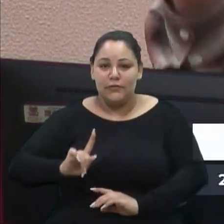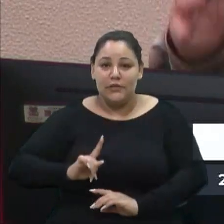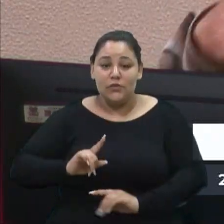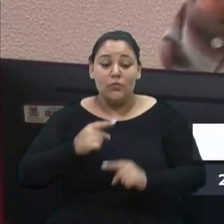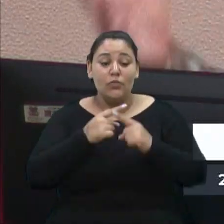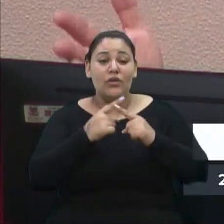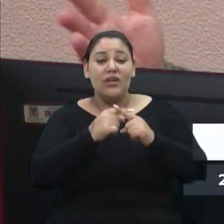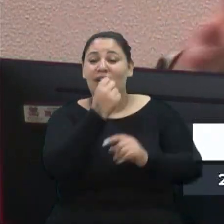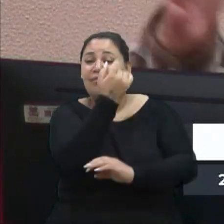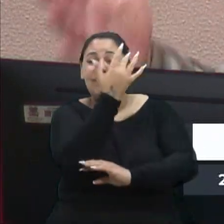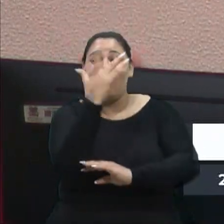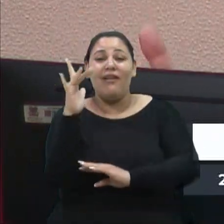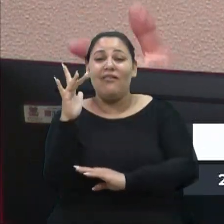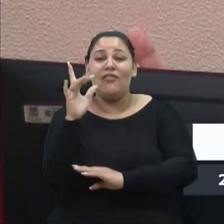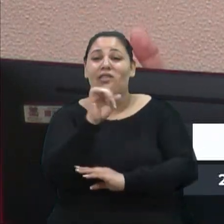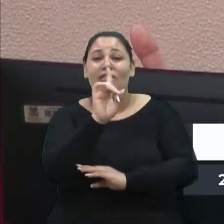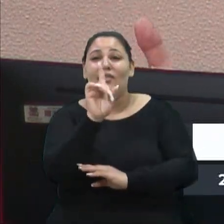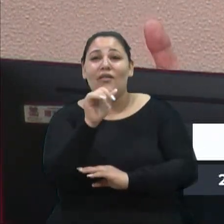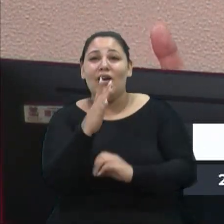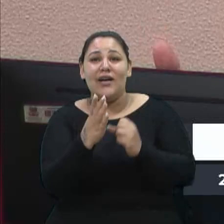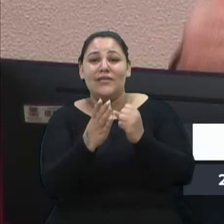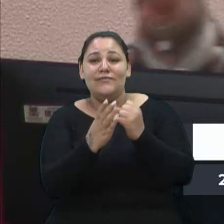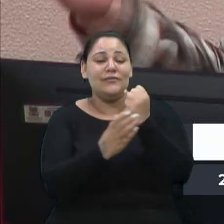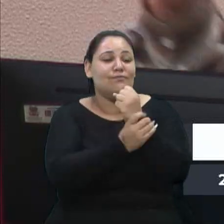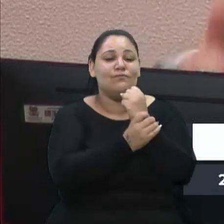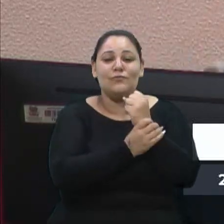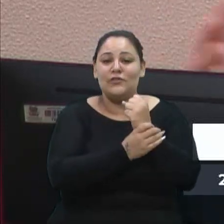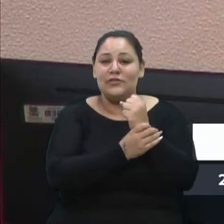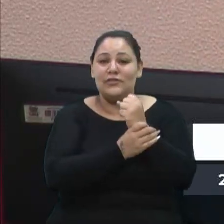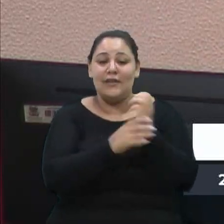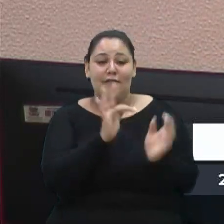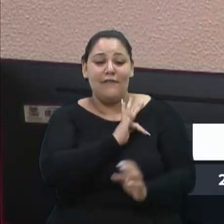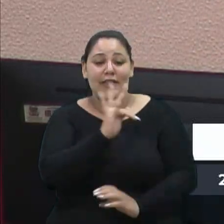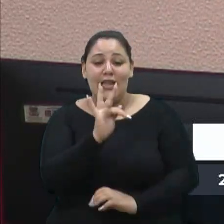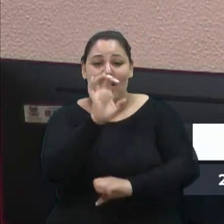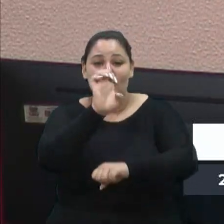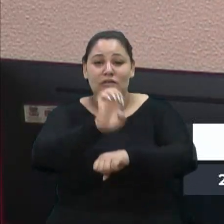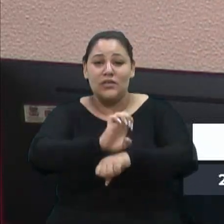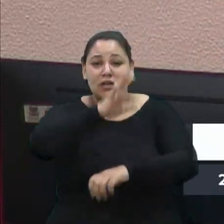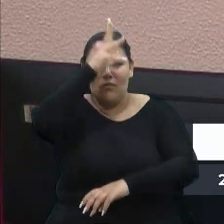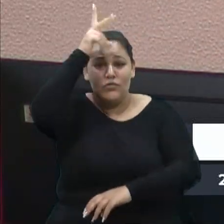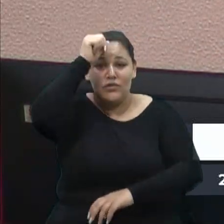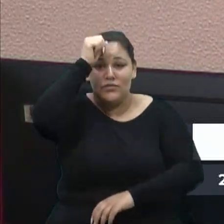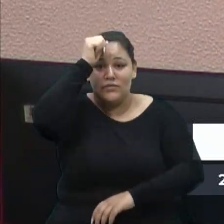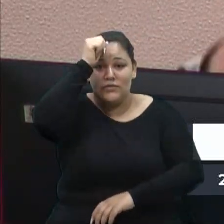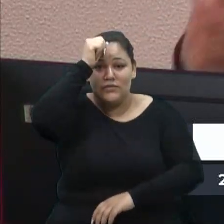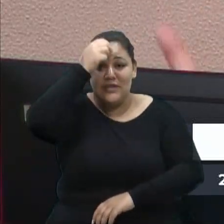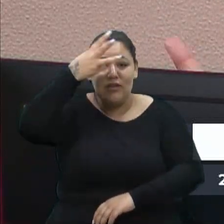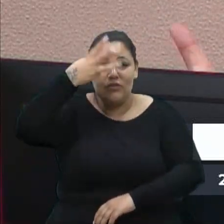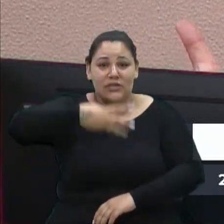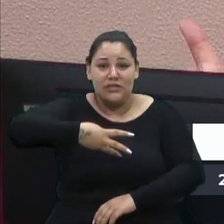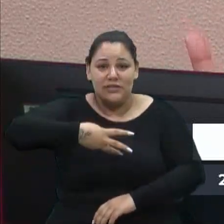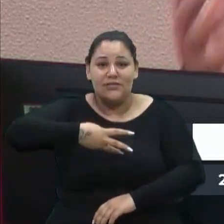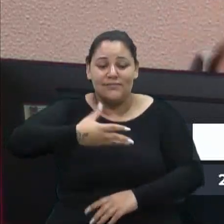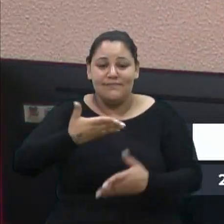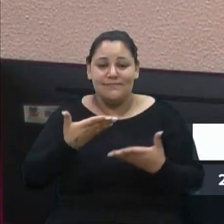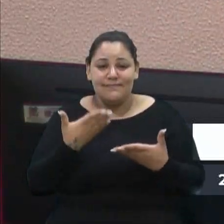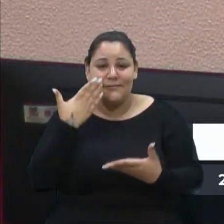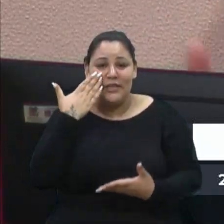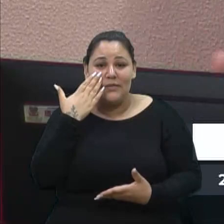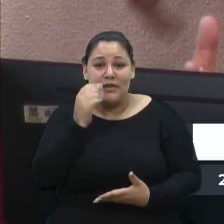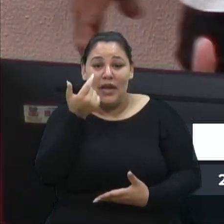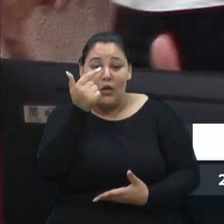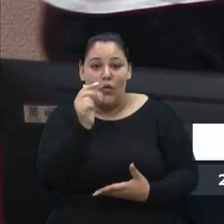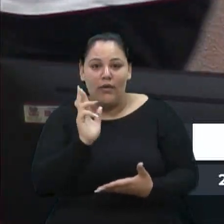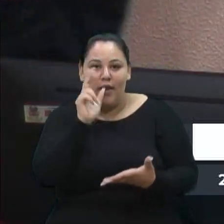não ele circula nas 3 esferas. É federal, estadual e municipal. Aqui é outra realidade. Mas aqui